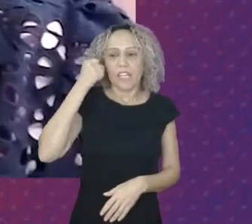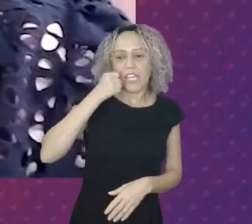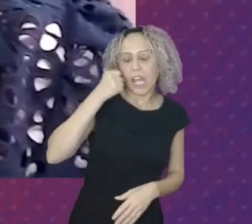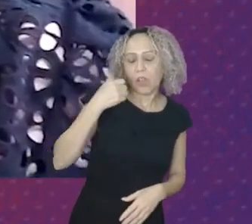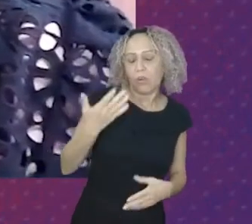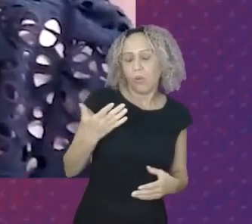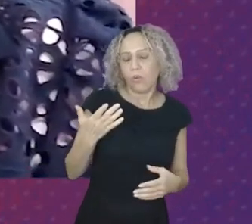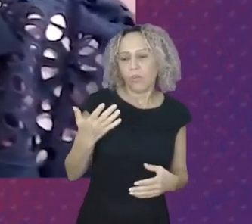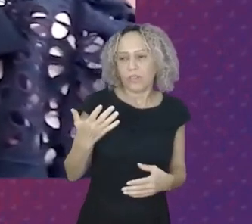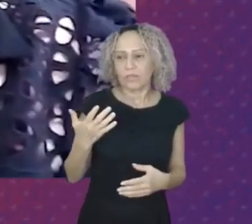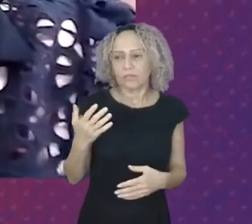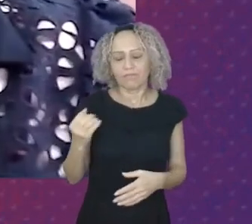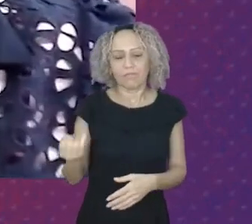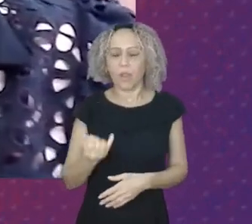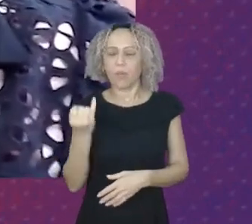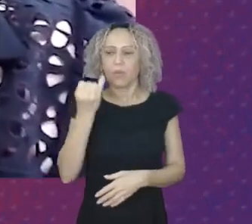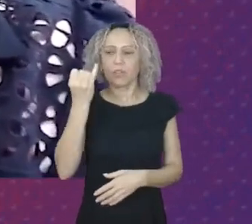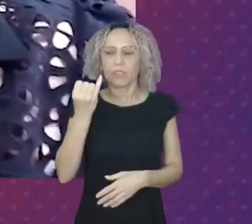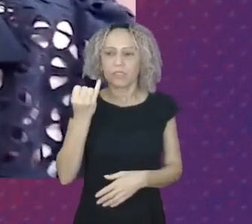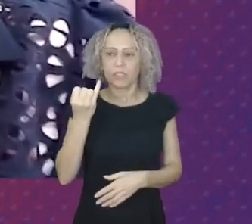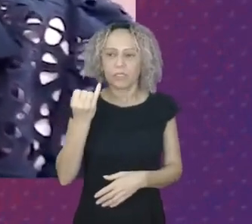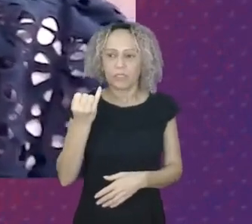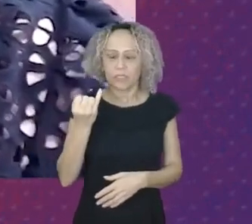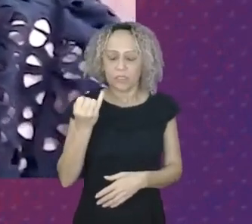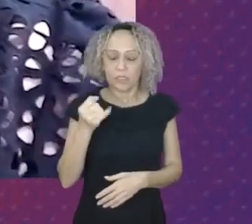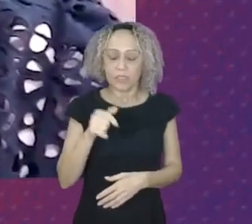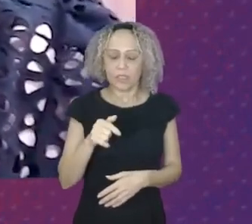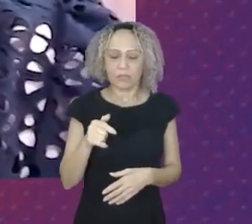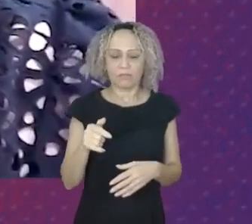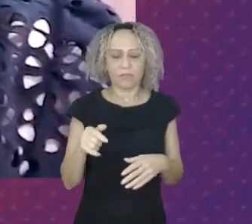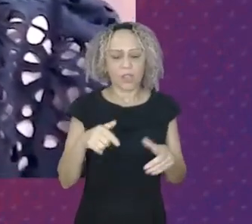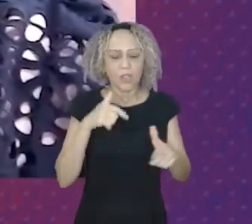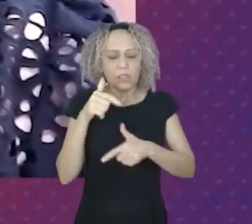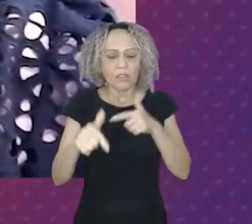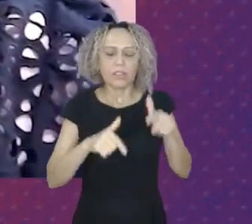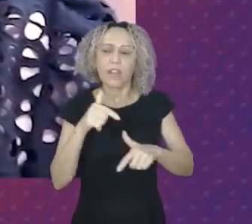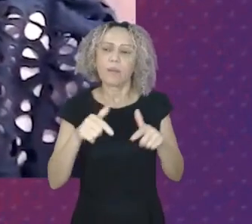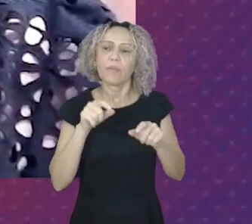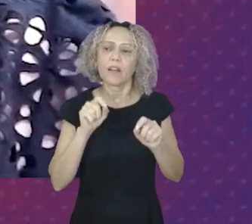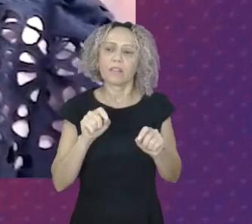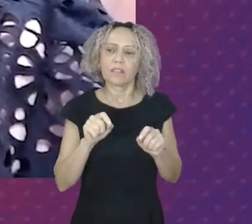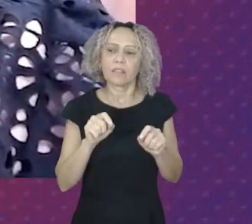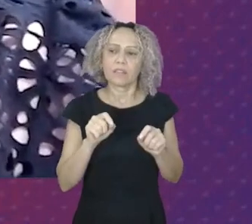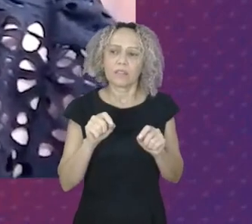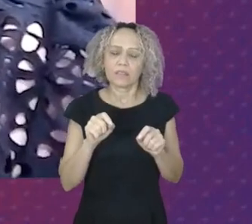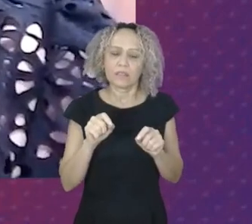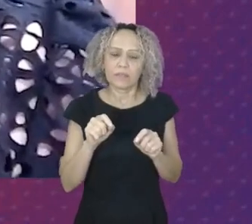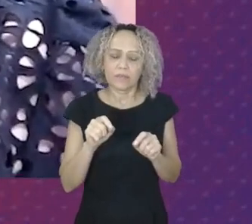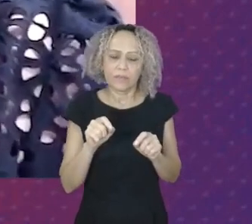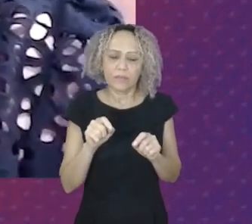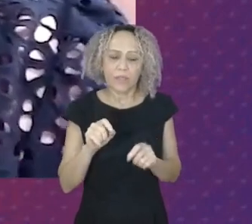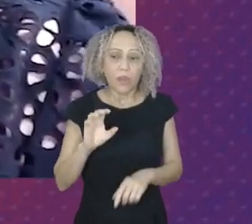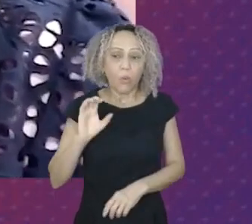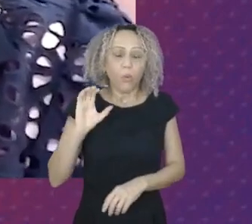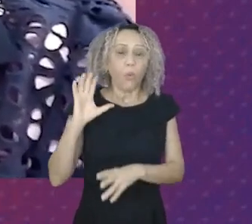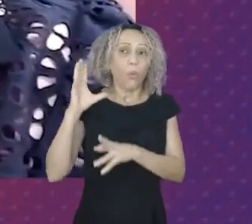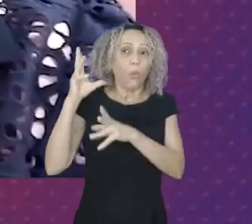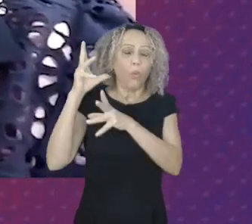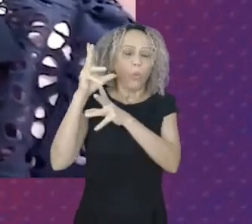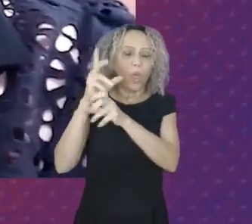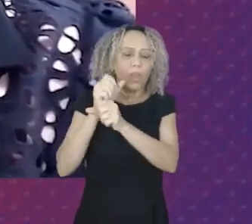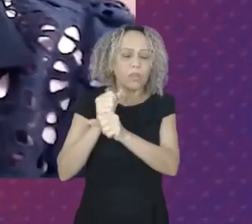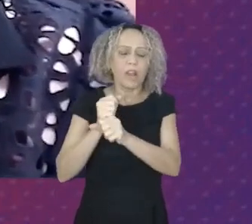seguinte, dá conta da gente, nesse trabalho articulado, ser o resultado da